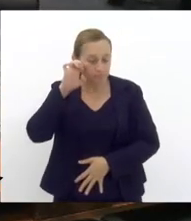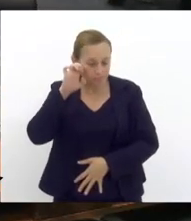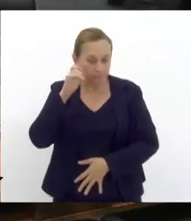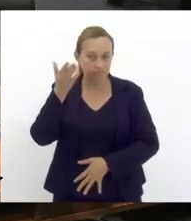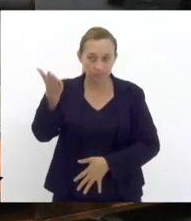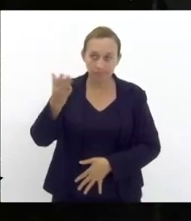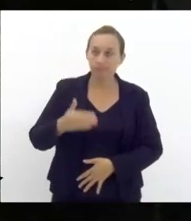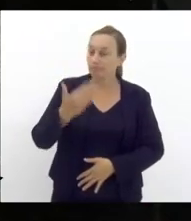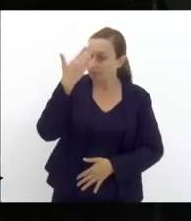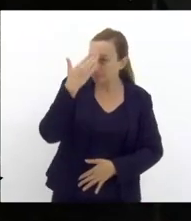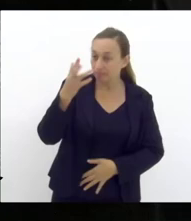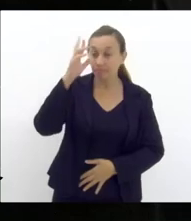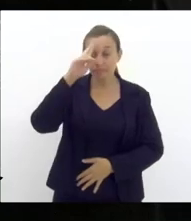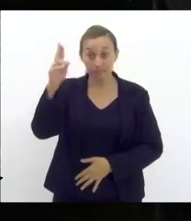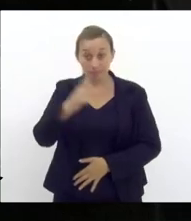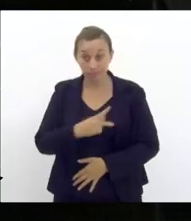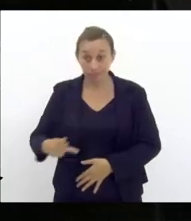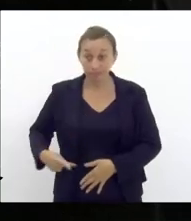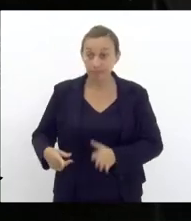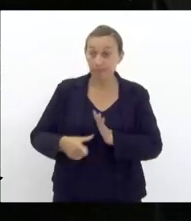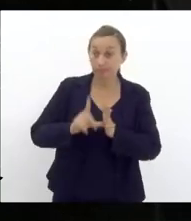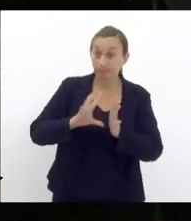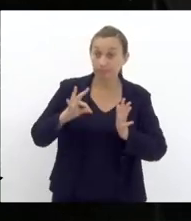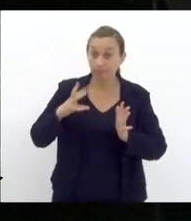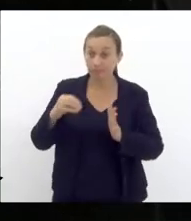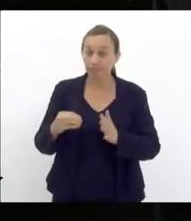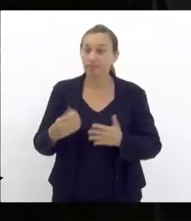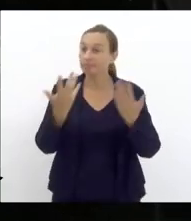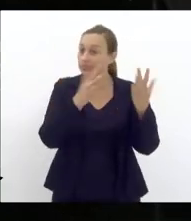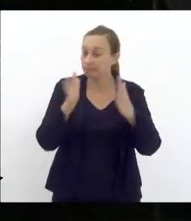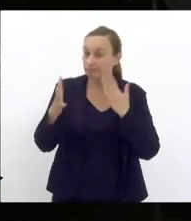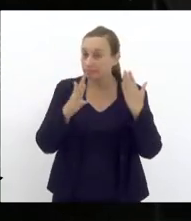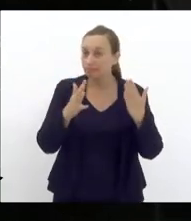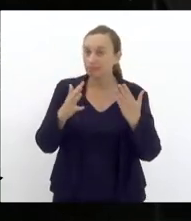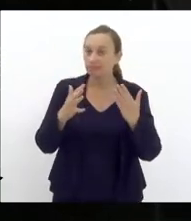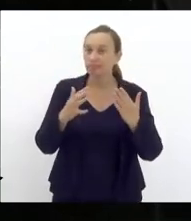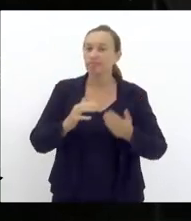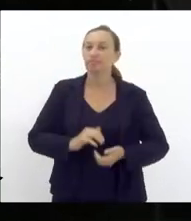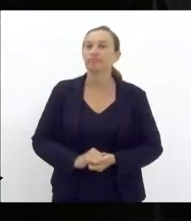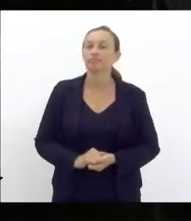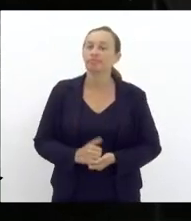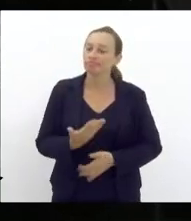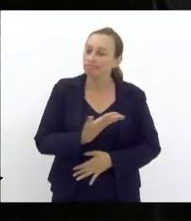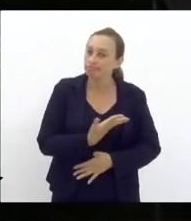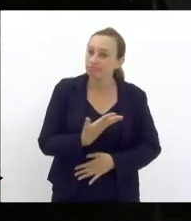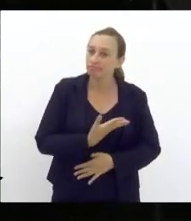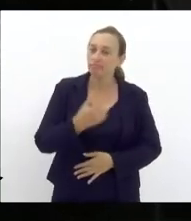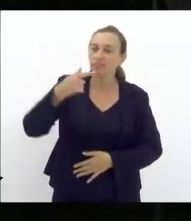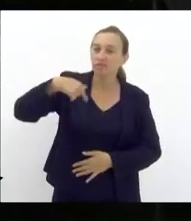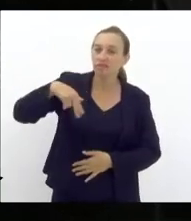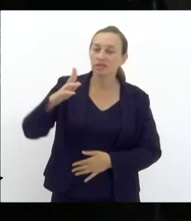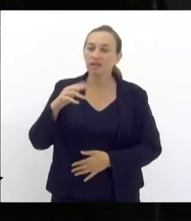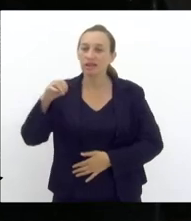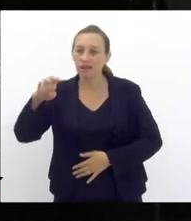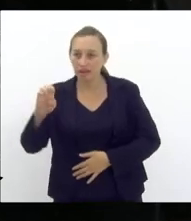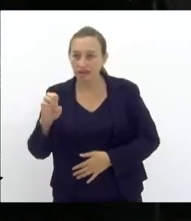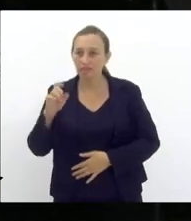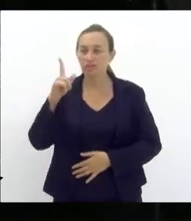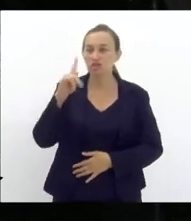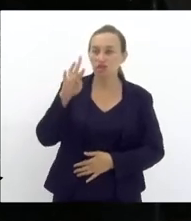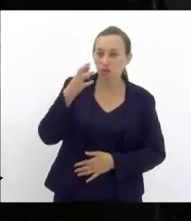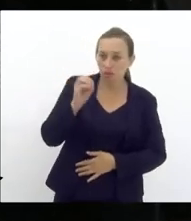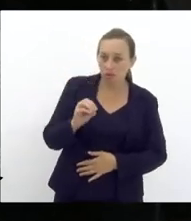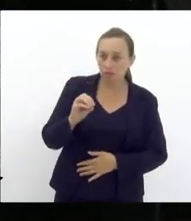Obrigada presidenta antes mas nada eu queria parabenizar o meu amigo Guilherme estrela geólogo e